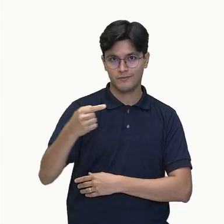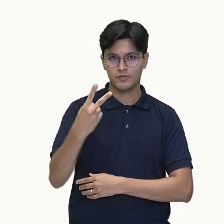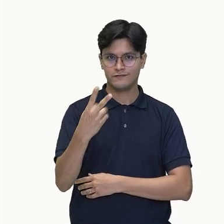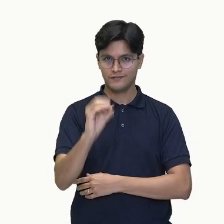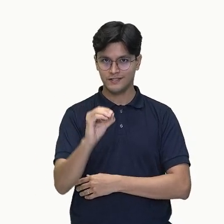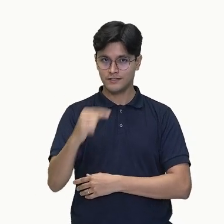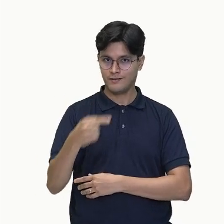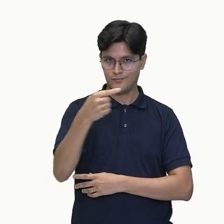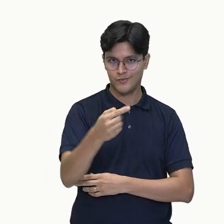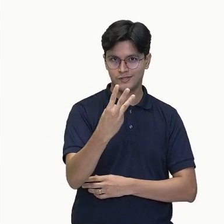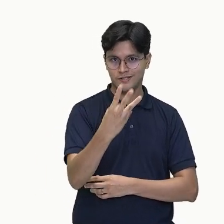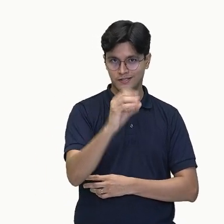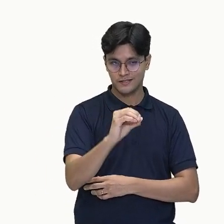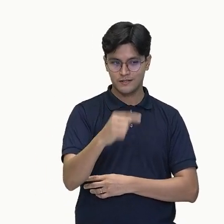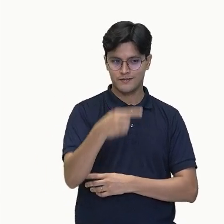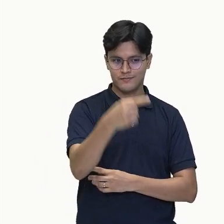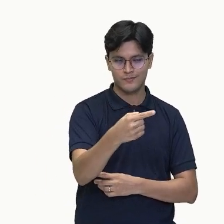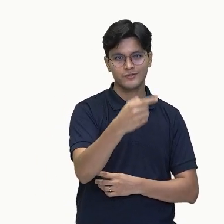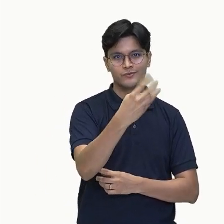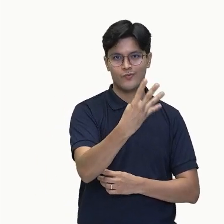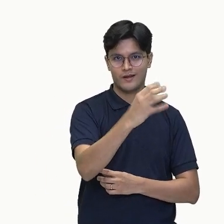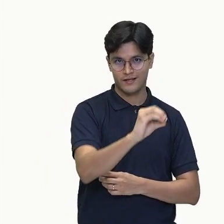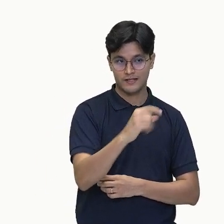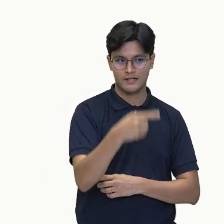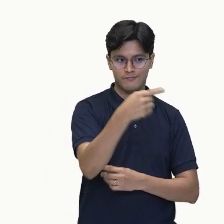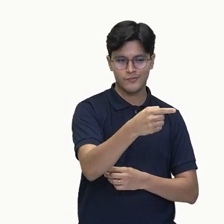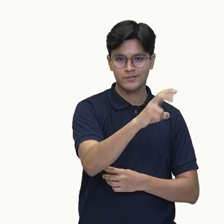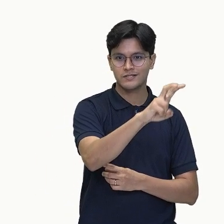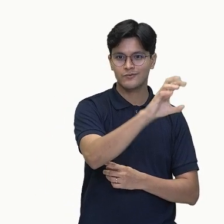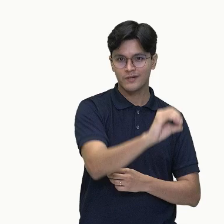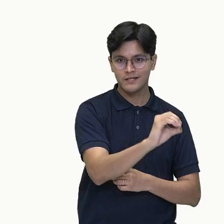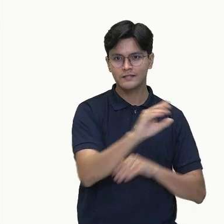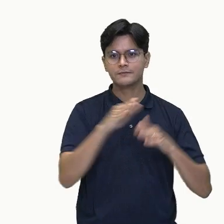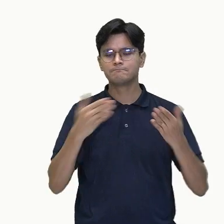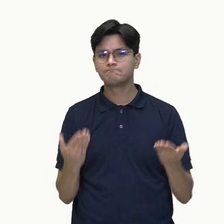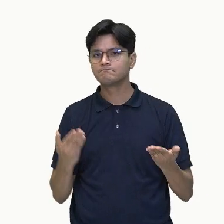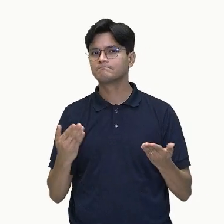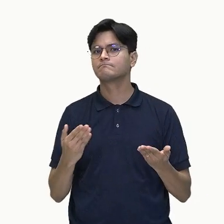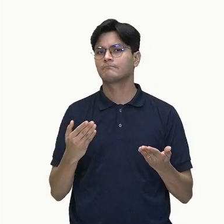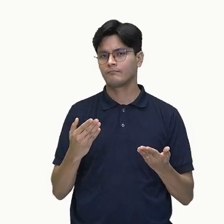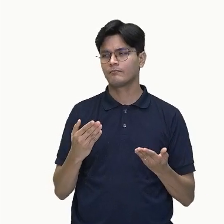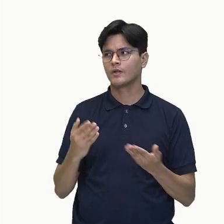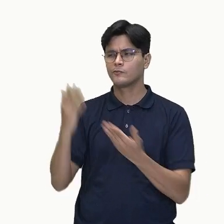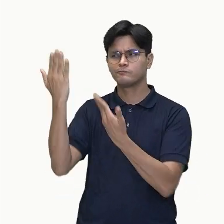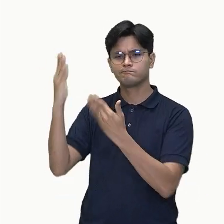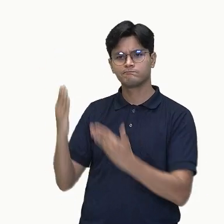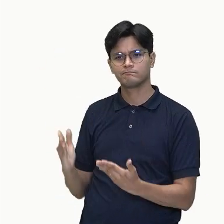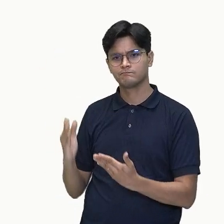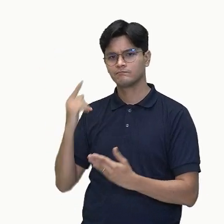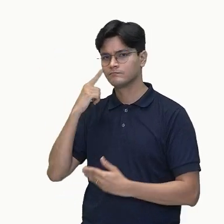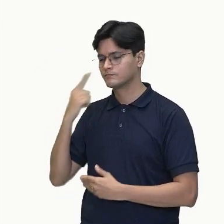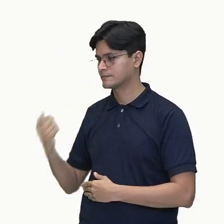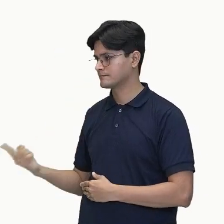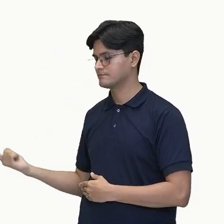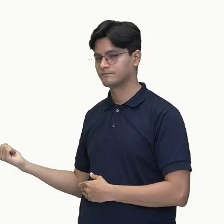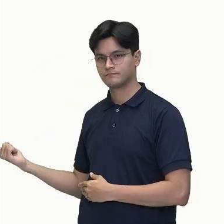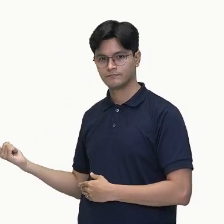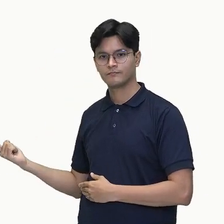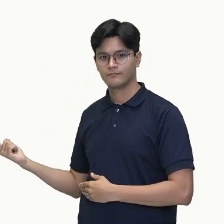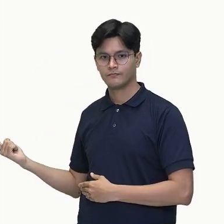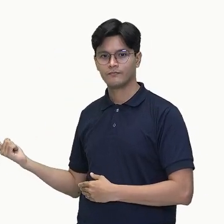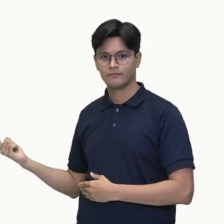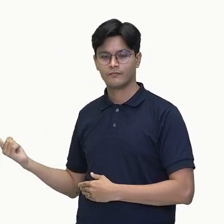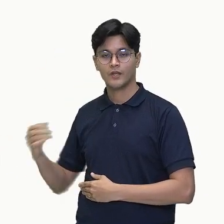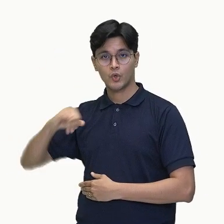Analisando então todo esse acréscimo, vamos dizer assim, tá? Os juros para juros simples, no final das operações, foi